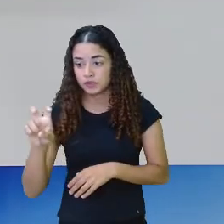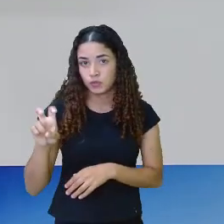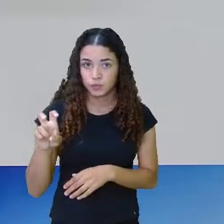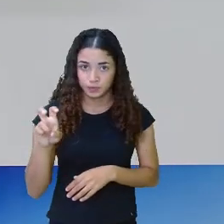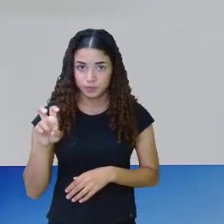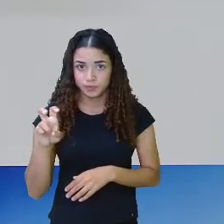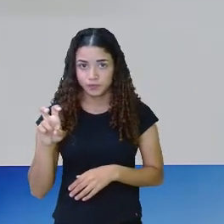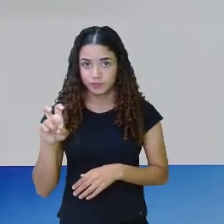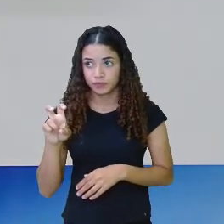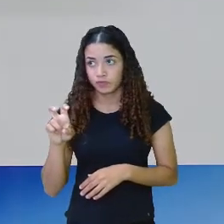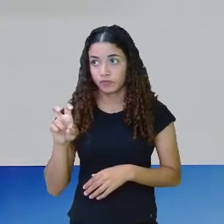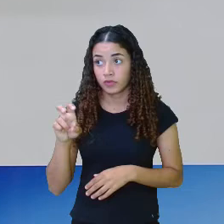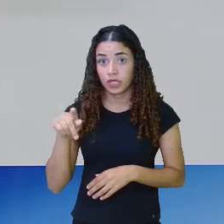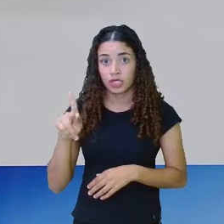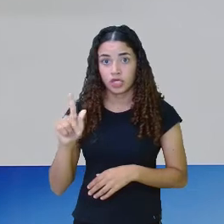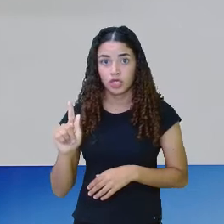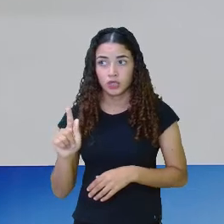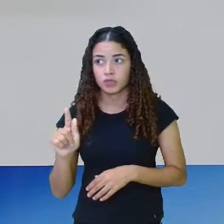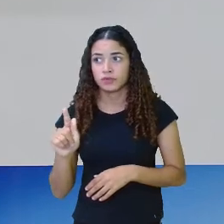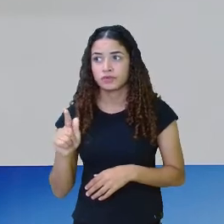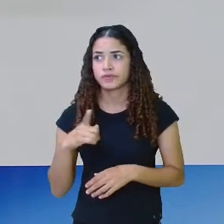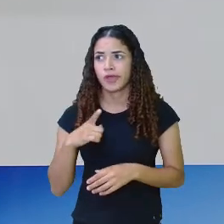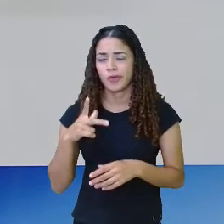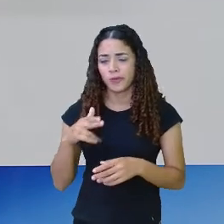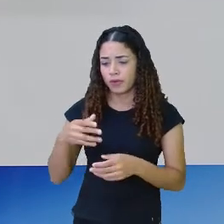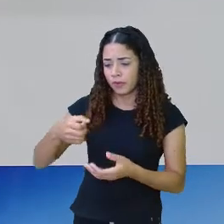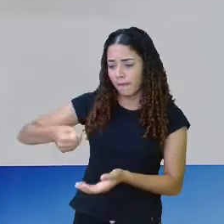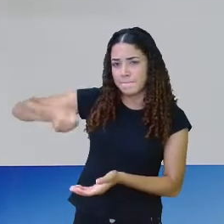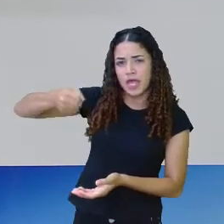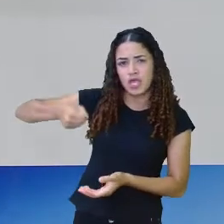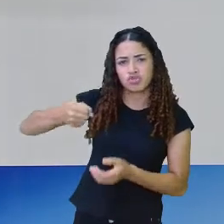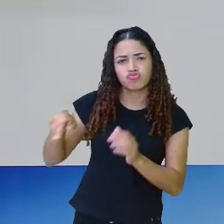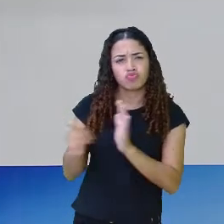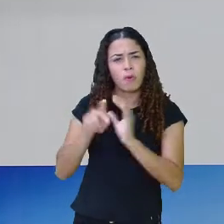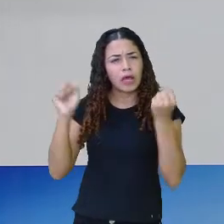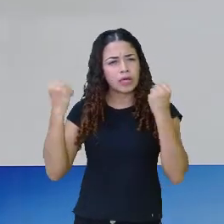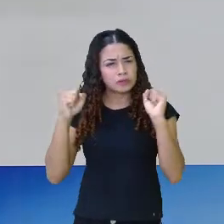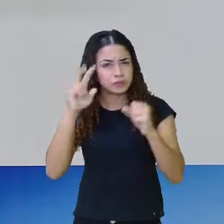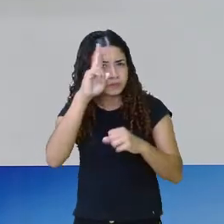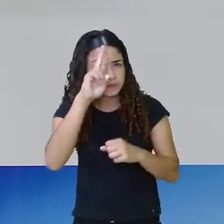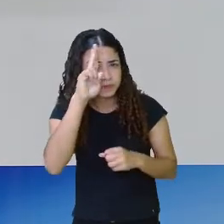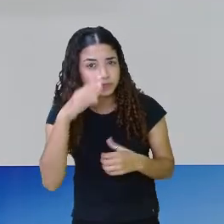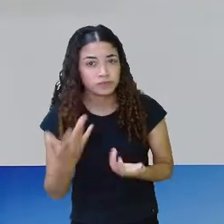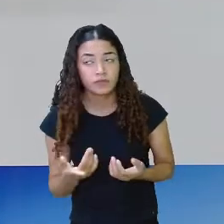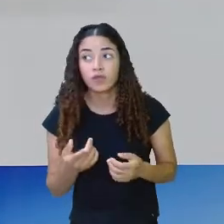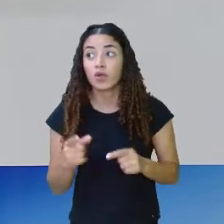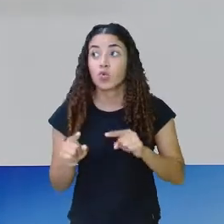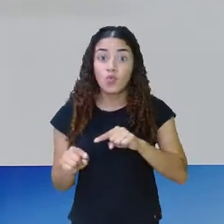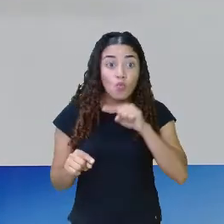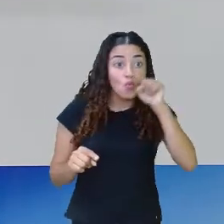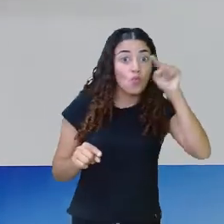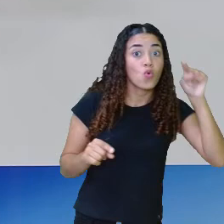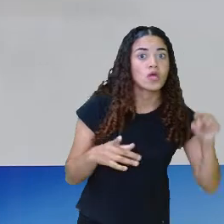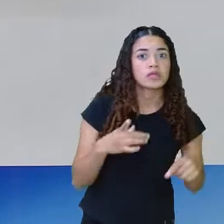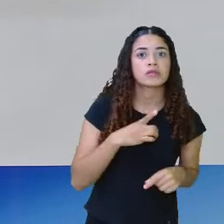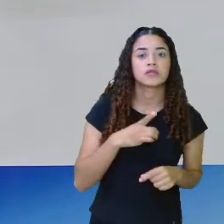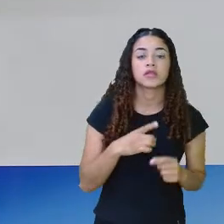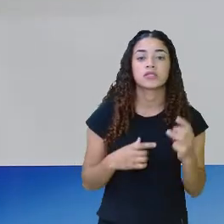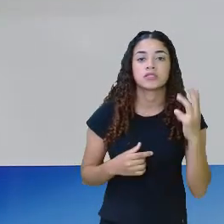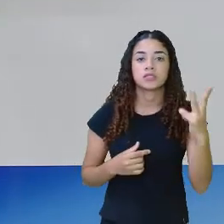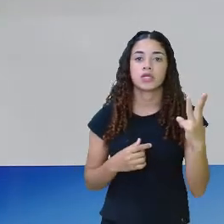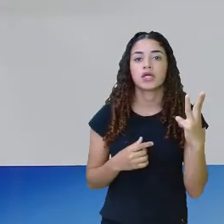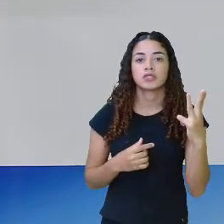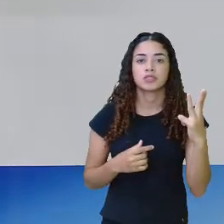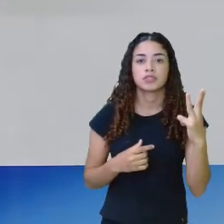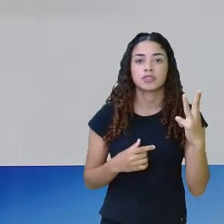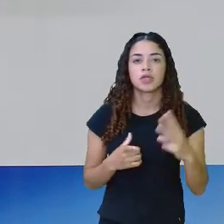quilos. Peso, como se fosse um peso de academia de 5 quilos. E do outro eu tenho de 3.